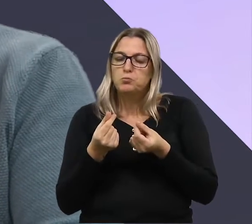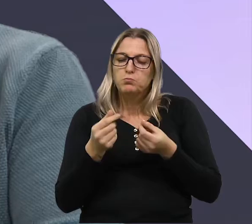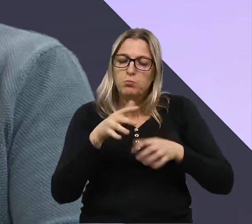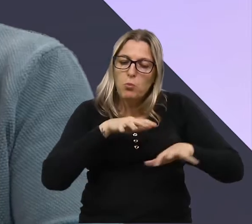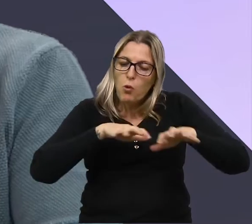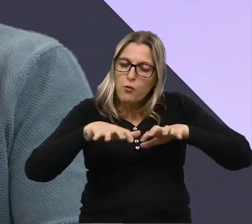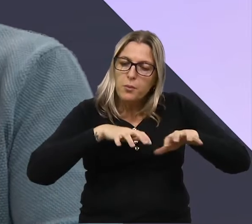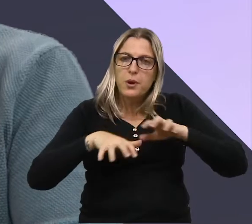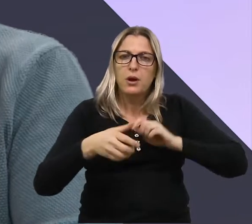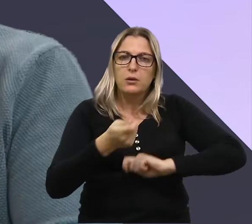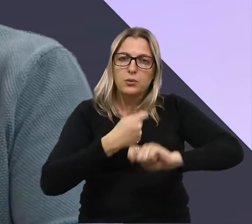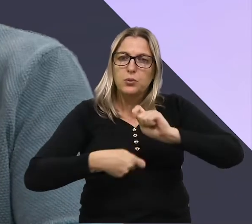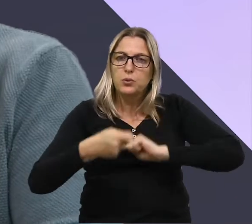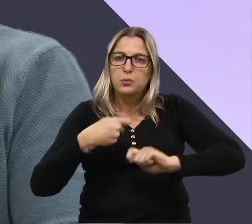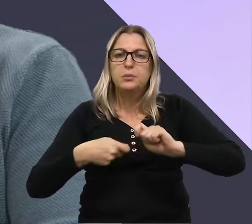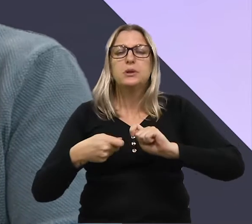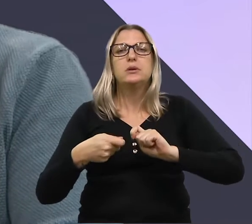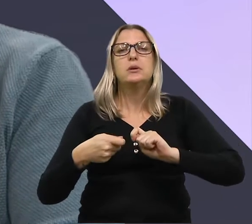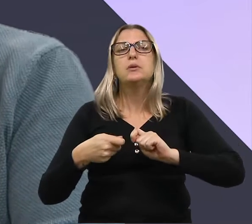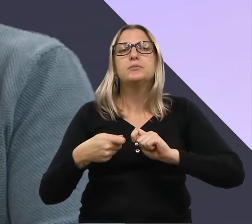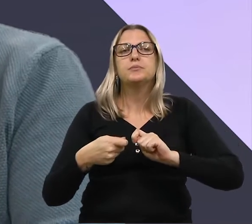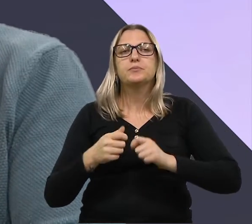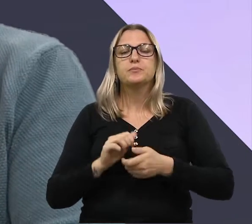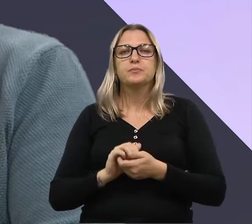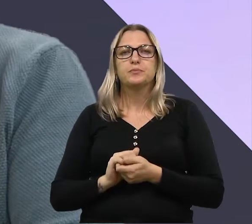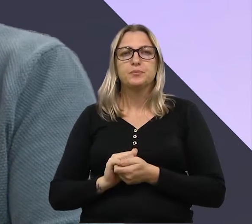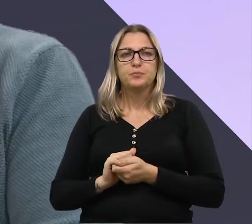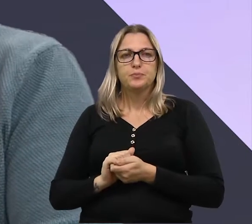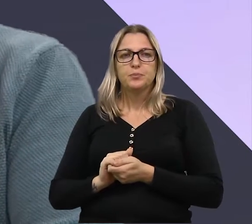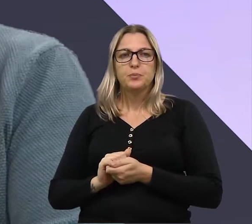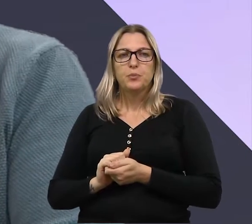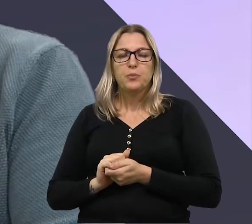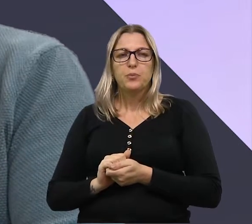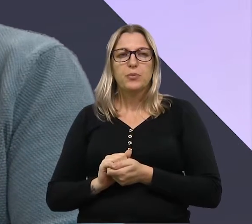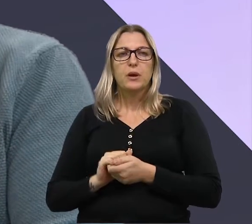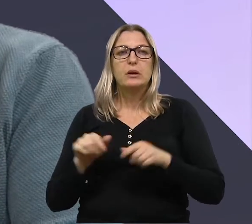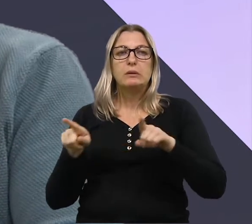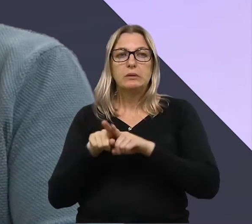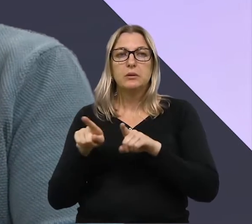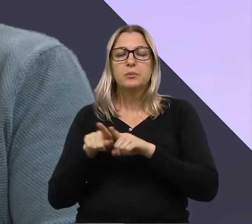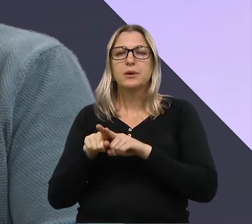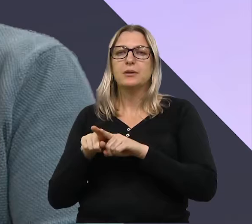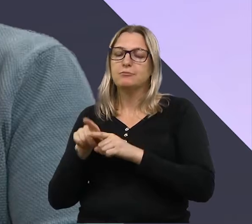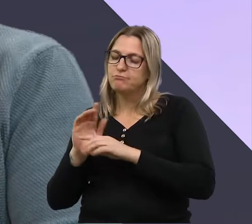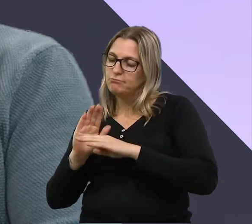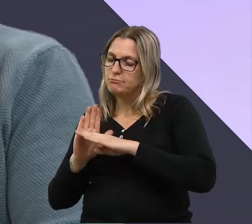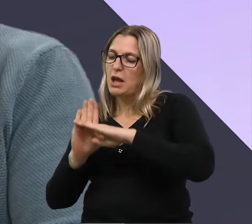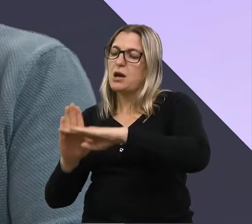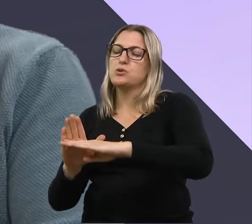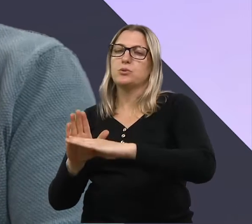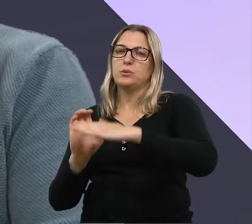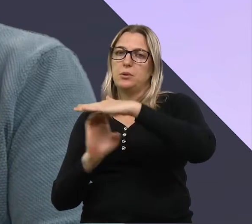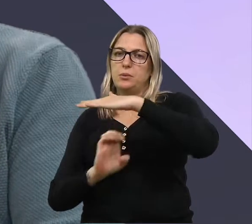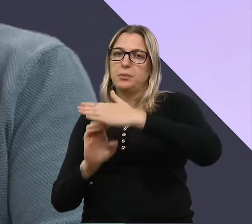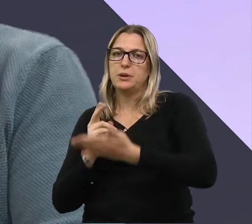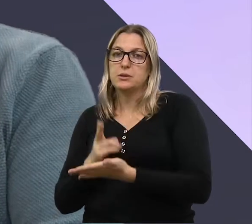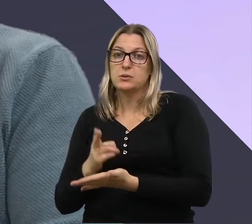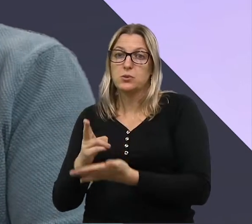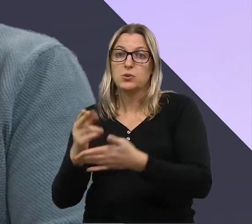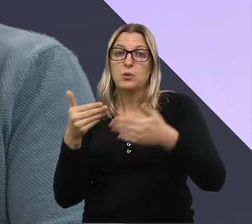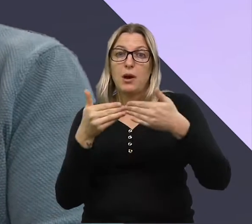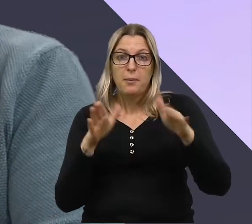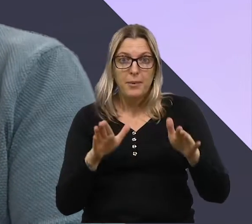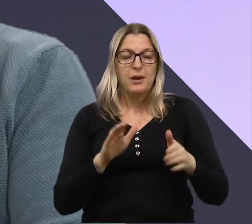município né ele vai circular de uma forma vai dar uma aquecida também na economia do município e vai manter essas empresas ativas